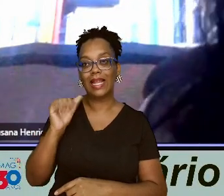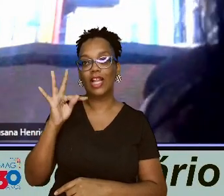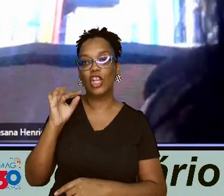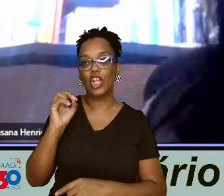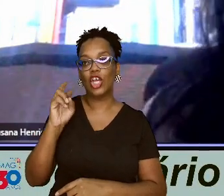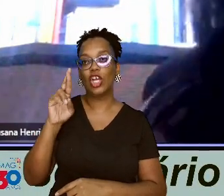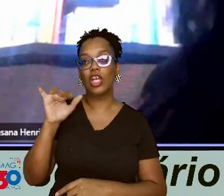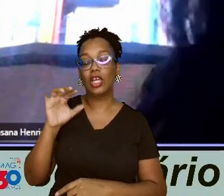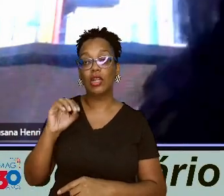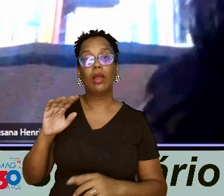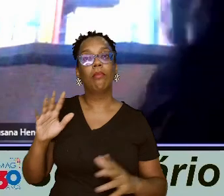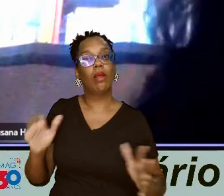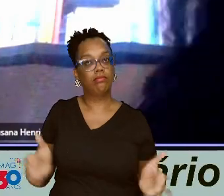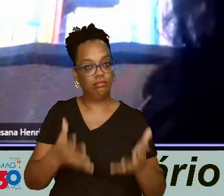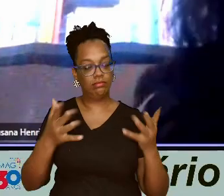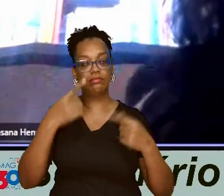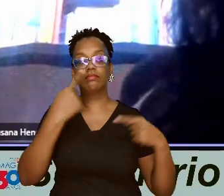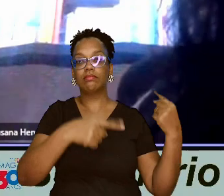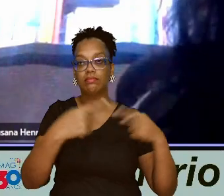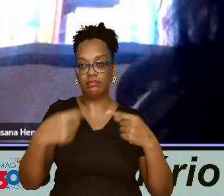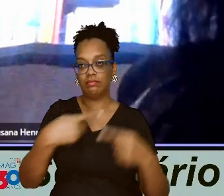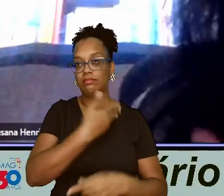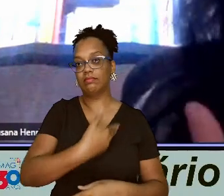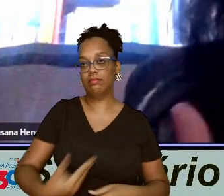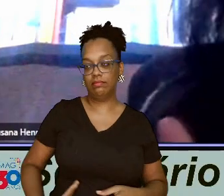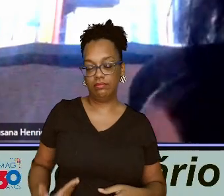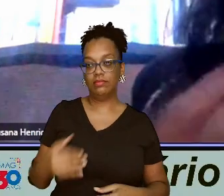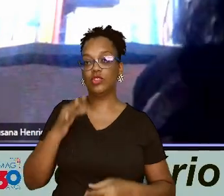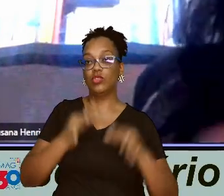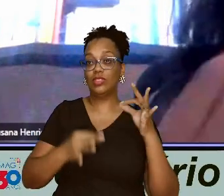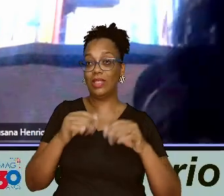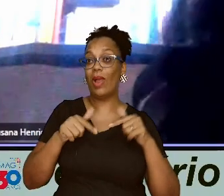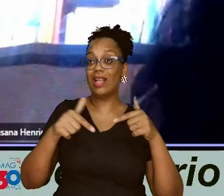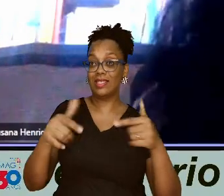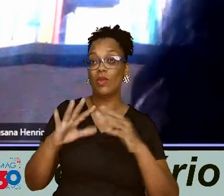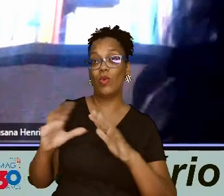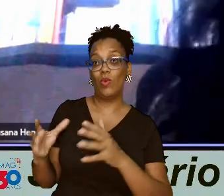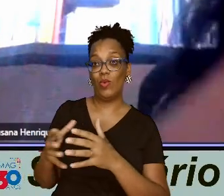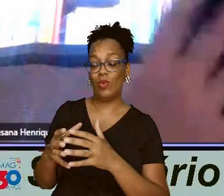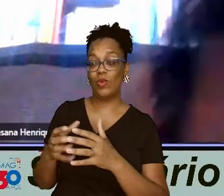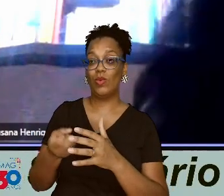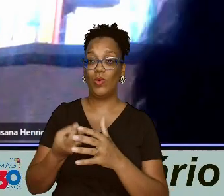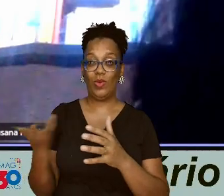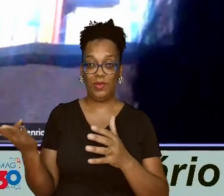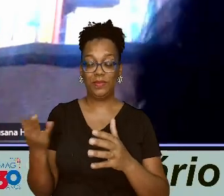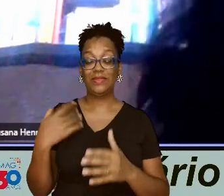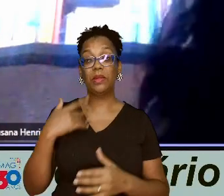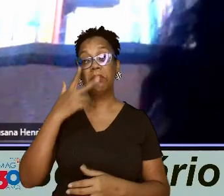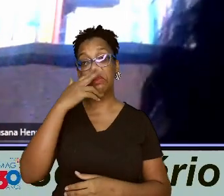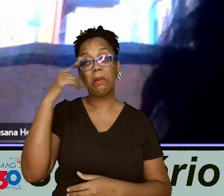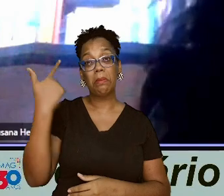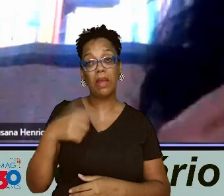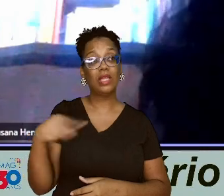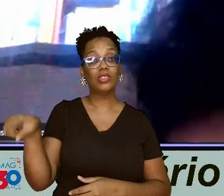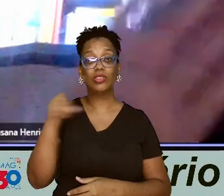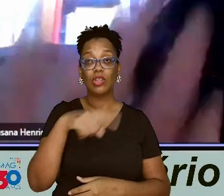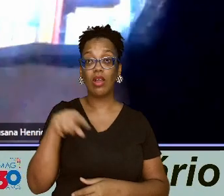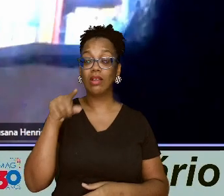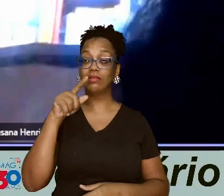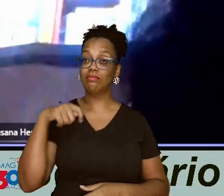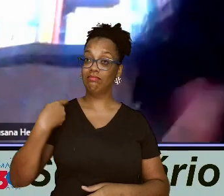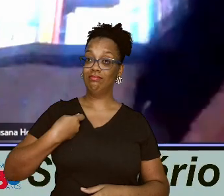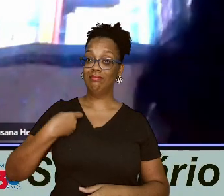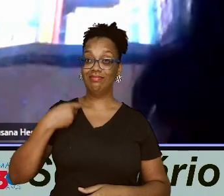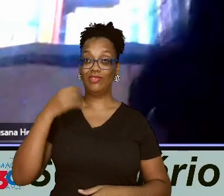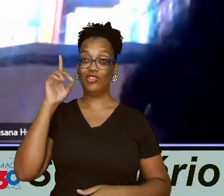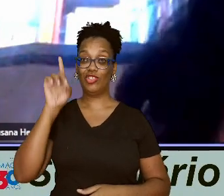uma política pública judiciária de revisão das ações coletivas. Então, eu acho que quanto mais nós, operadores do direito, nos colocarmos em